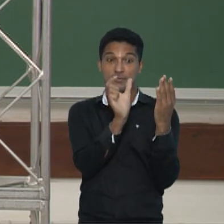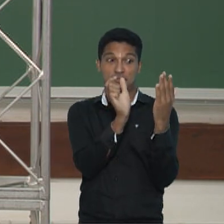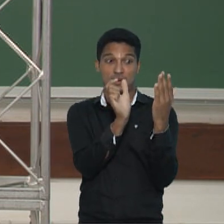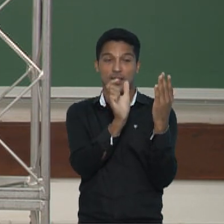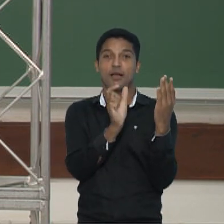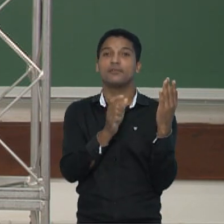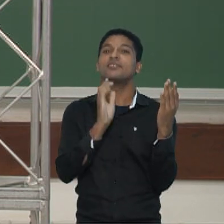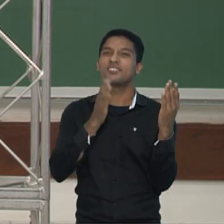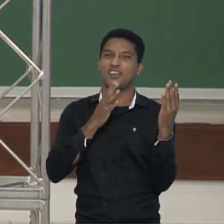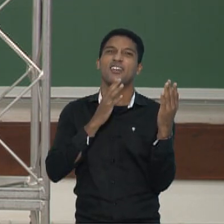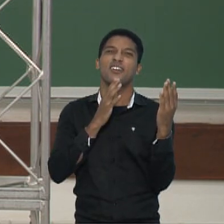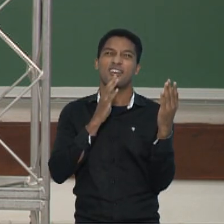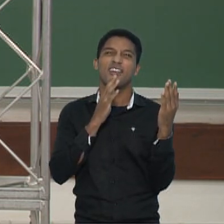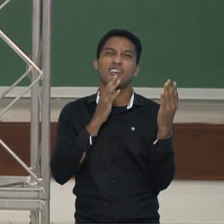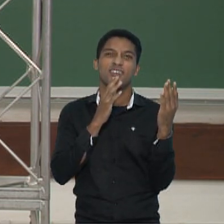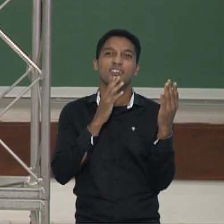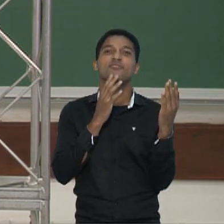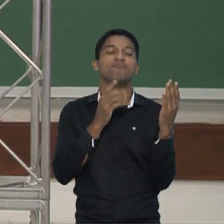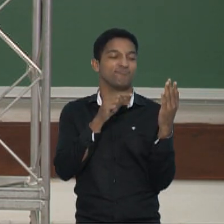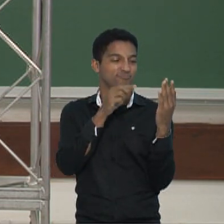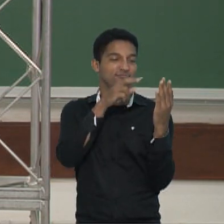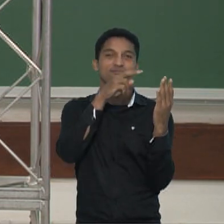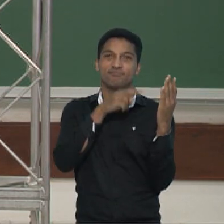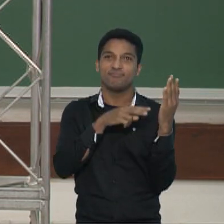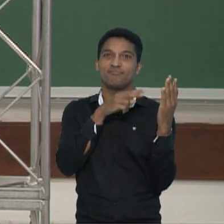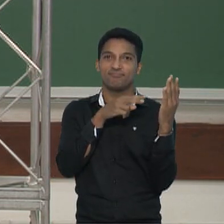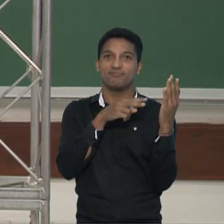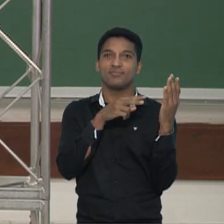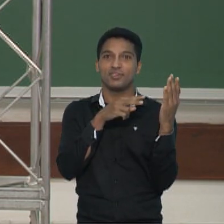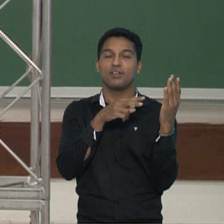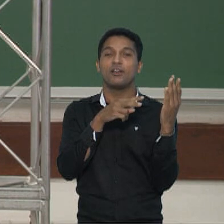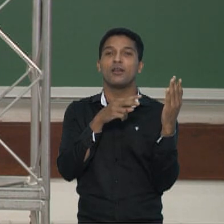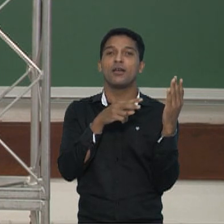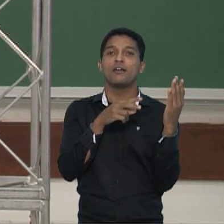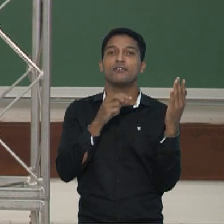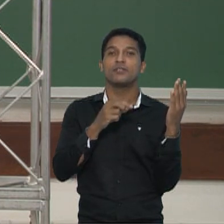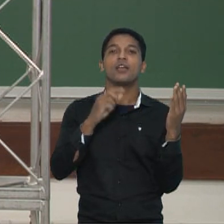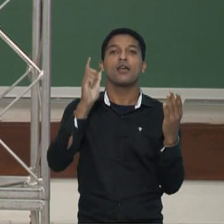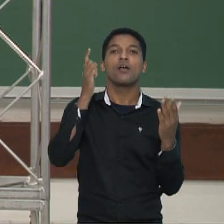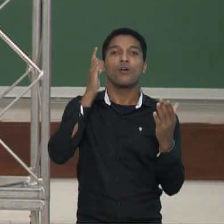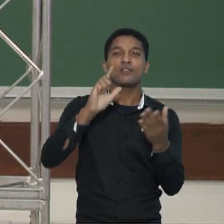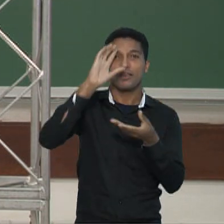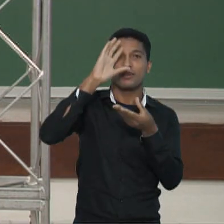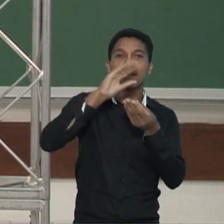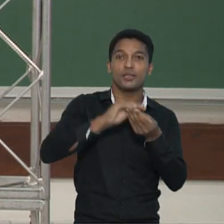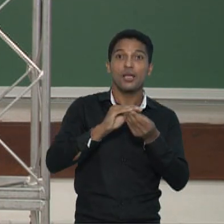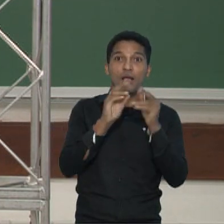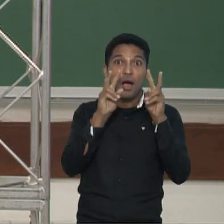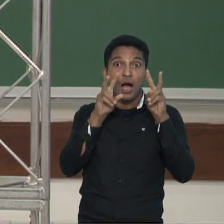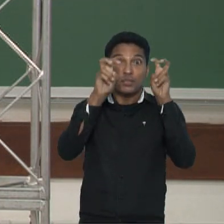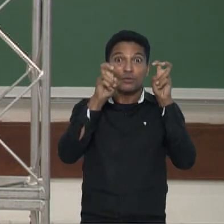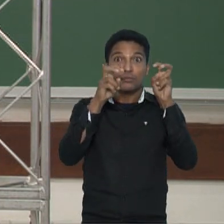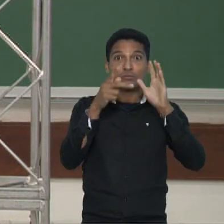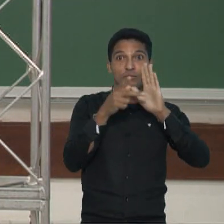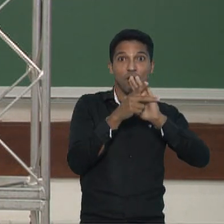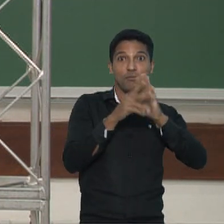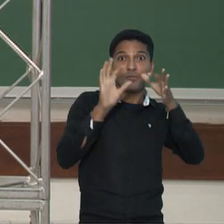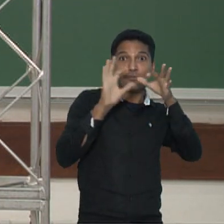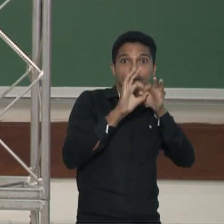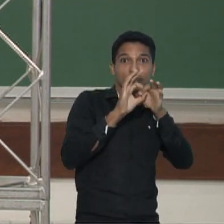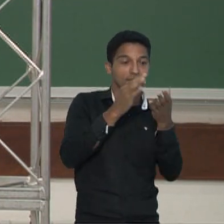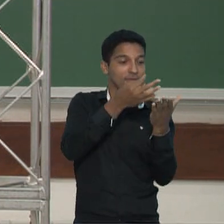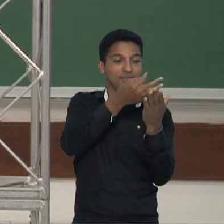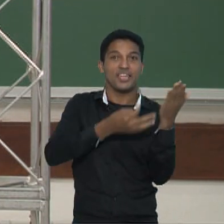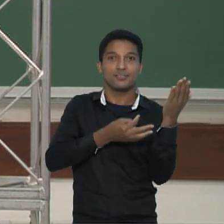aí para você ter uma base sobre qual é o assunto desse texto em específico. Agora,